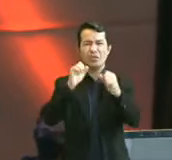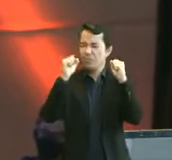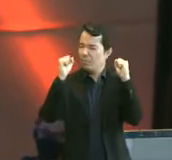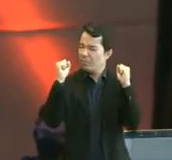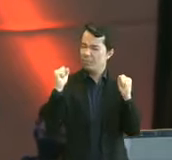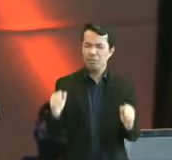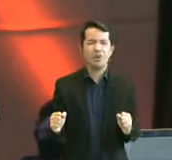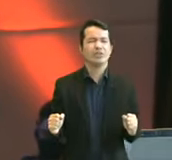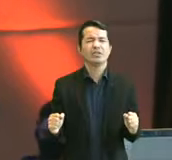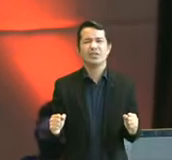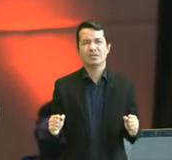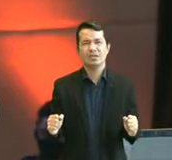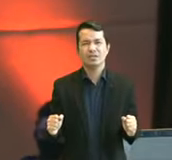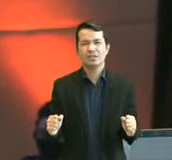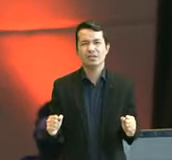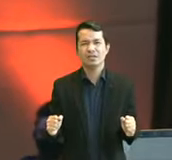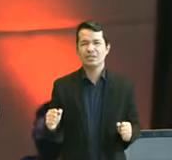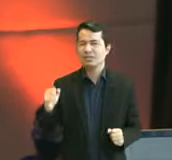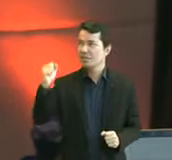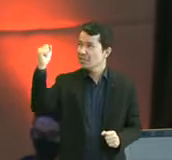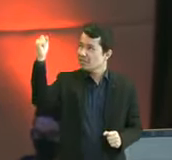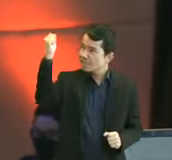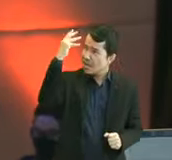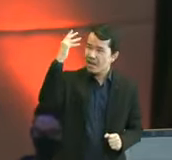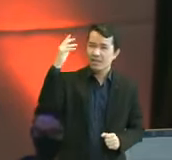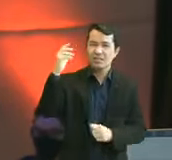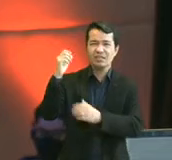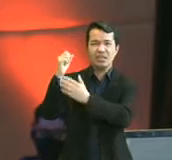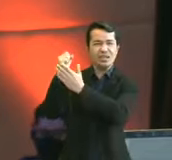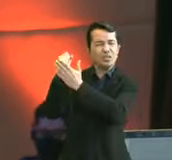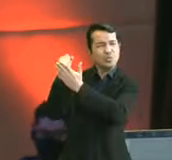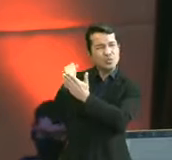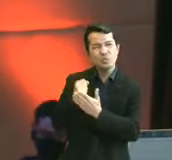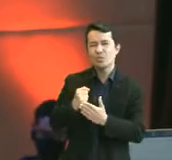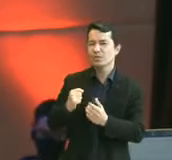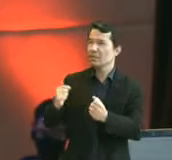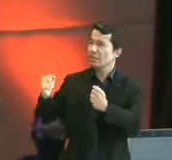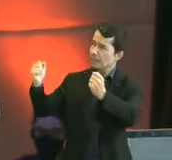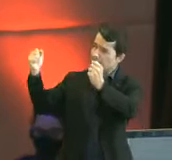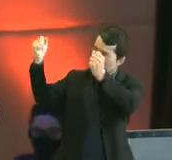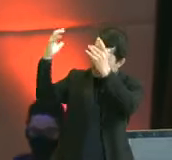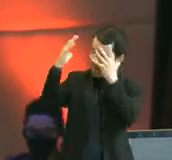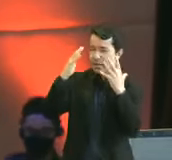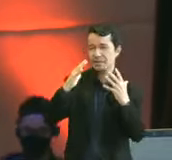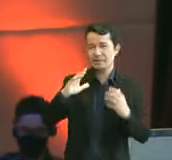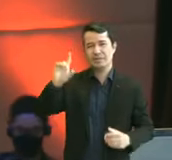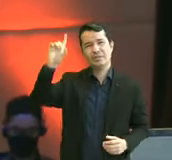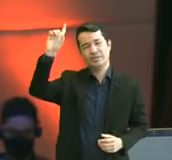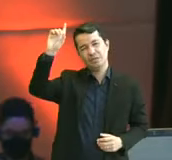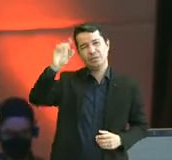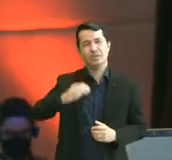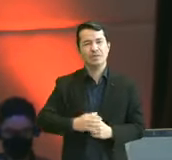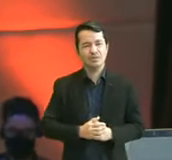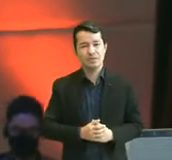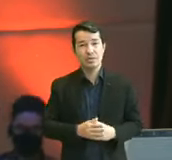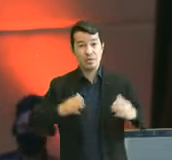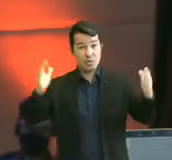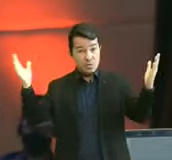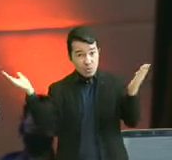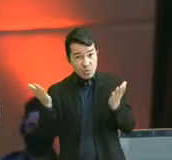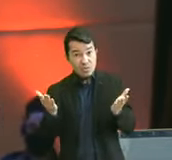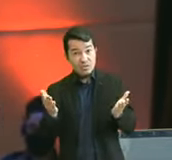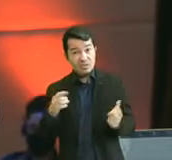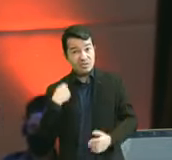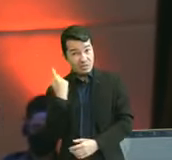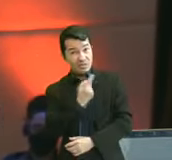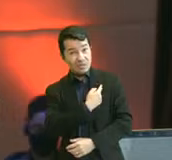despensas, os reservatórios da graça. Hoje estamos sendo convocados por Deus a